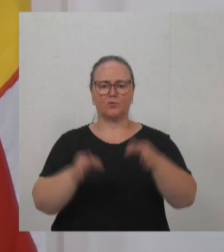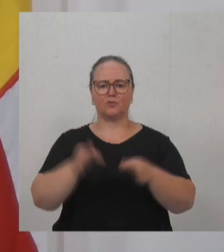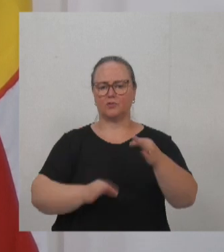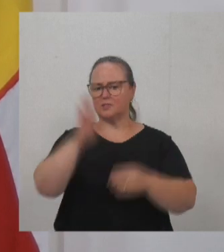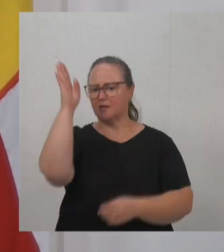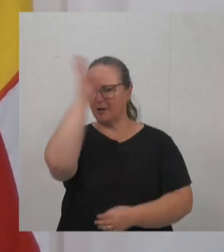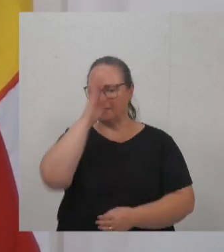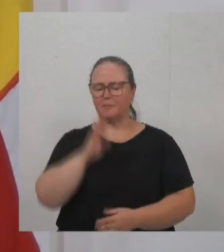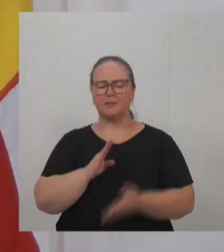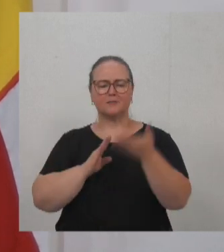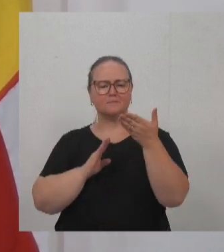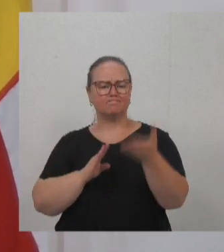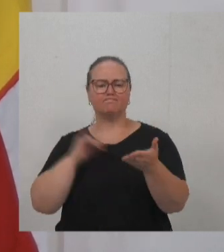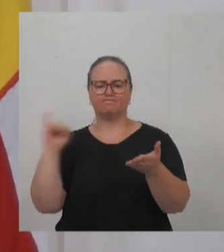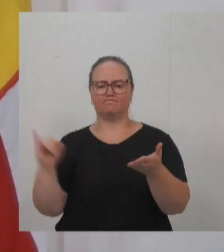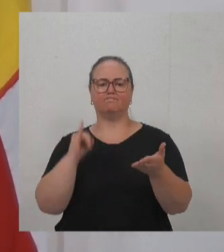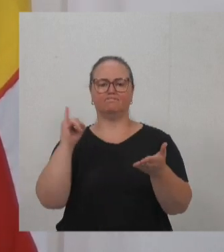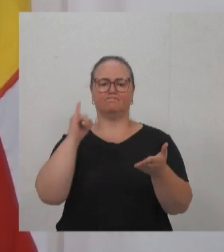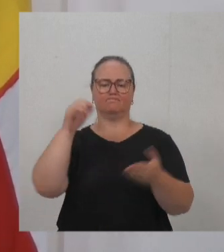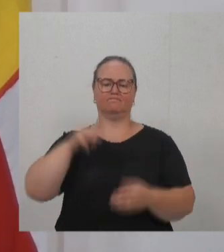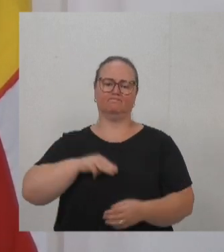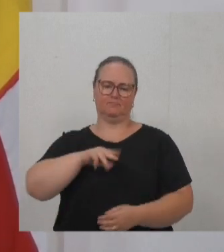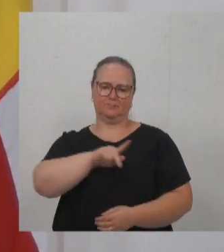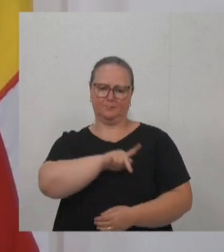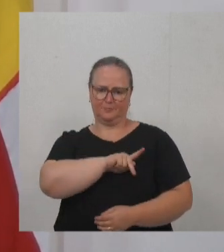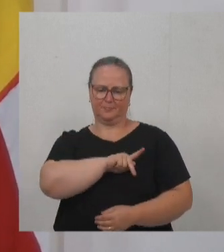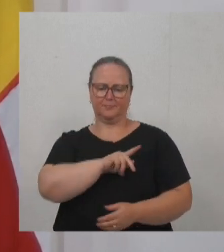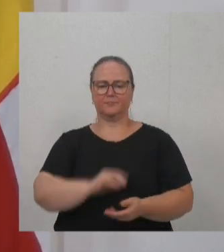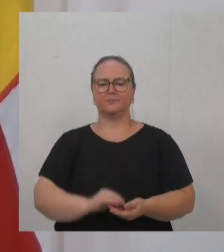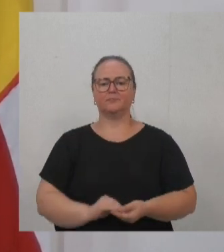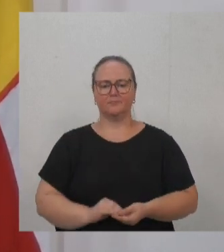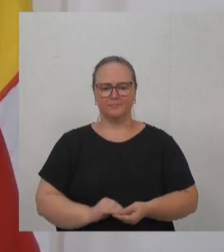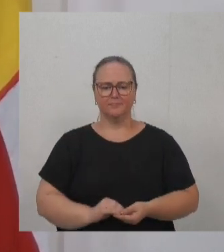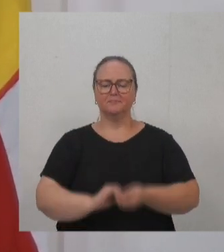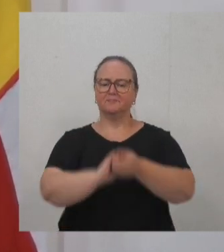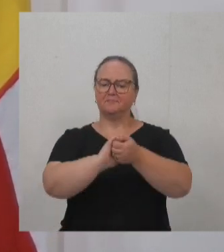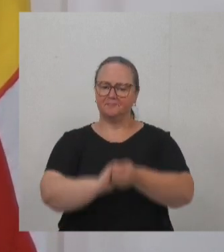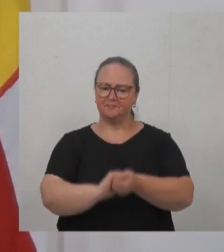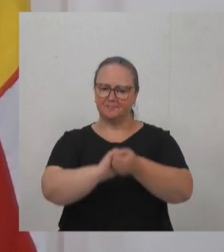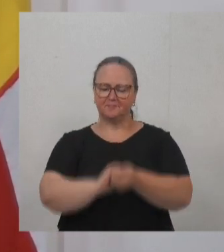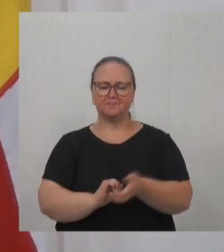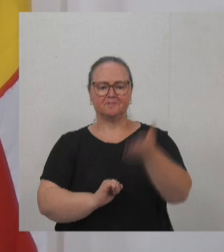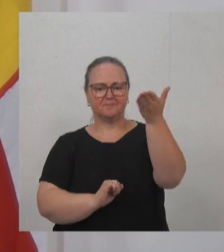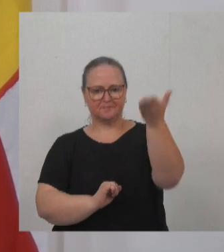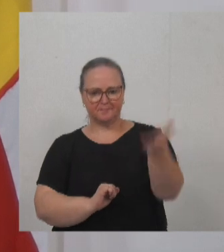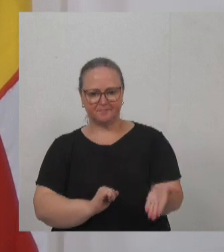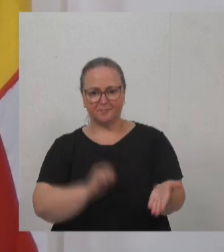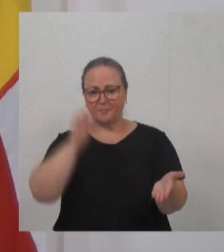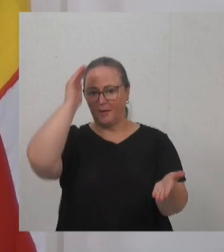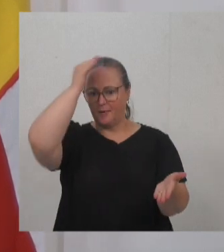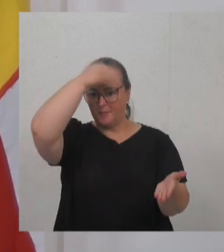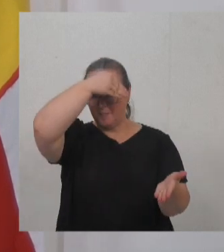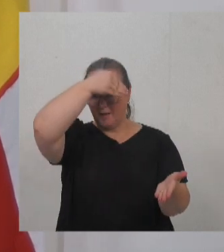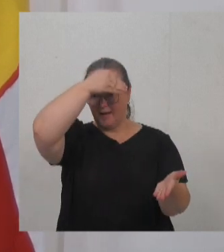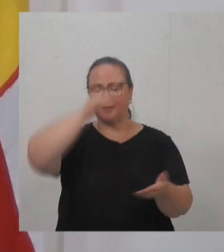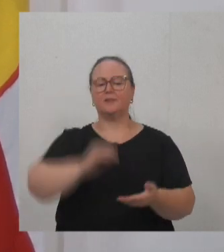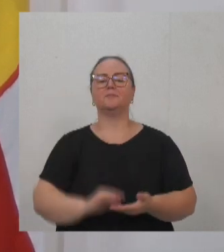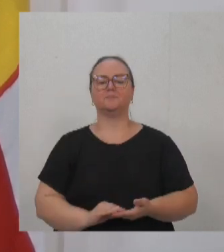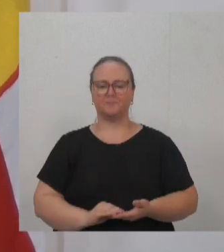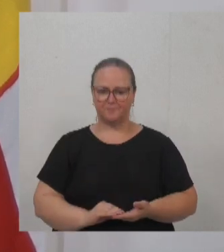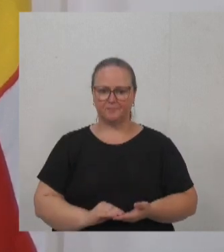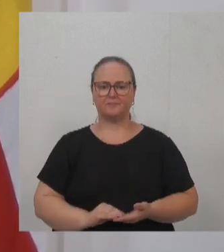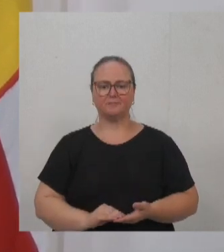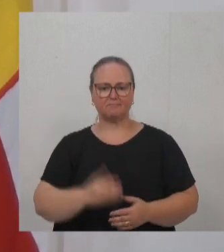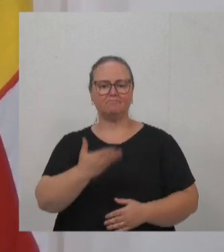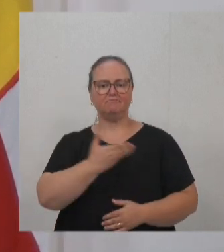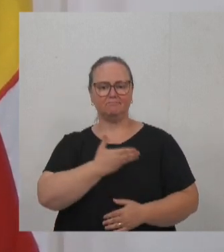brasileiro. Queria cumprimentar o prefeito municipal, o senhor Mário Hildebrand, que é um amigo do